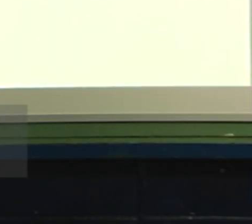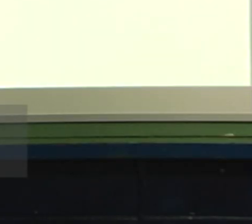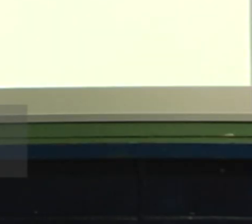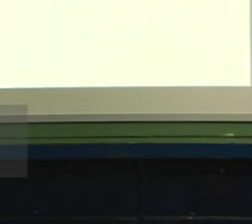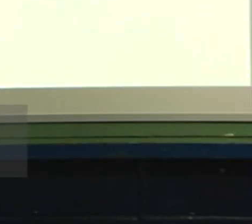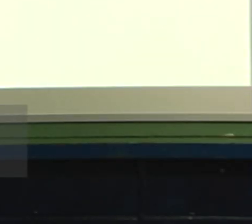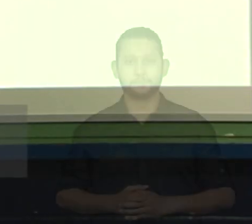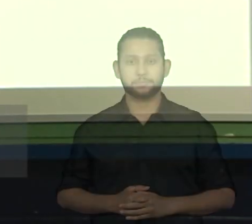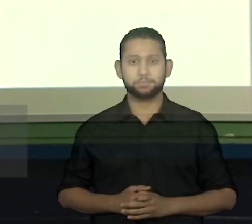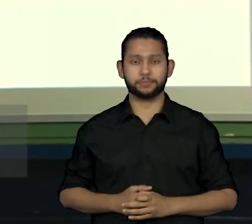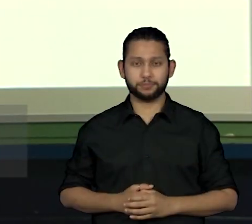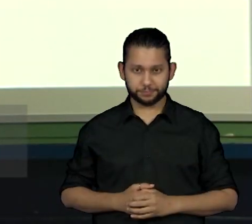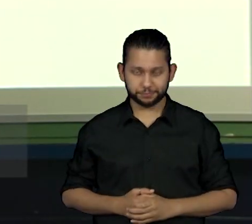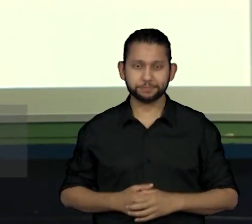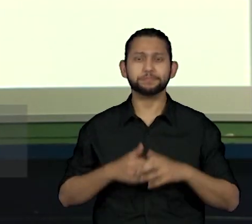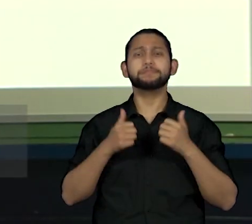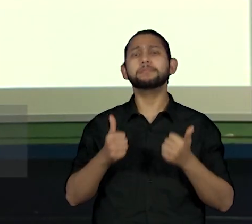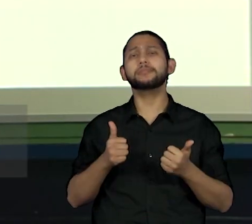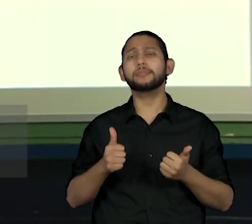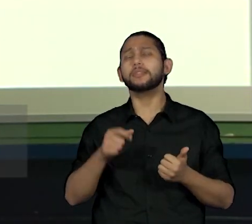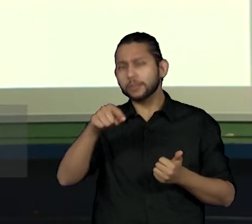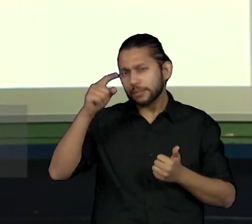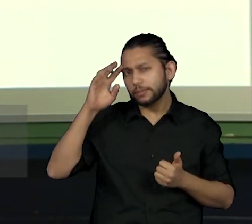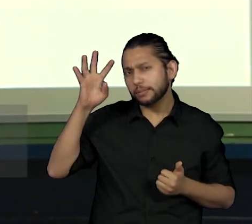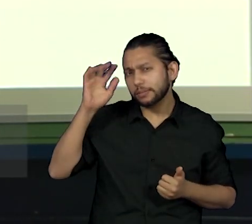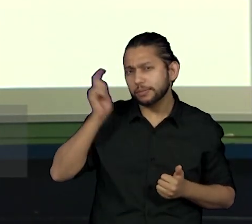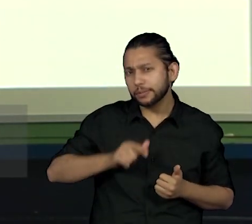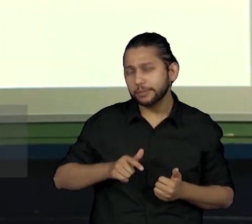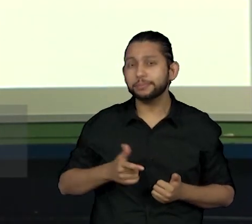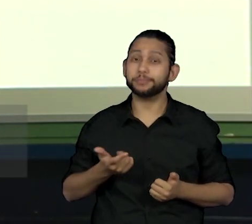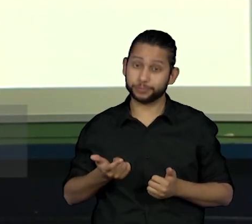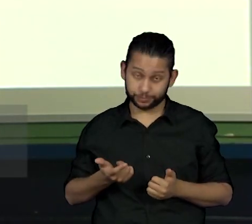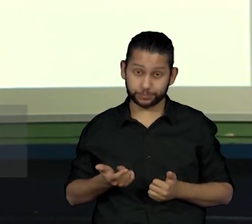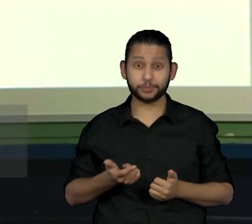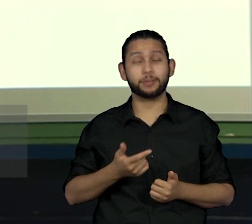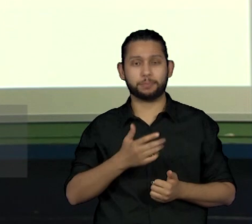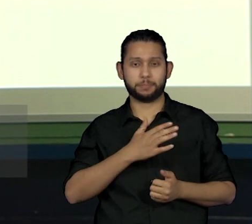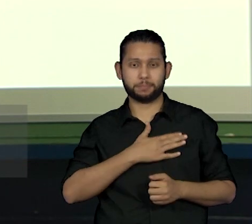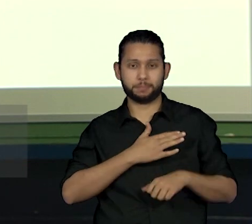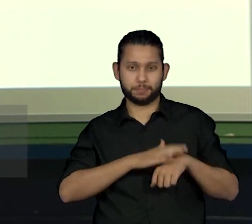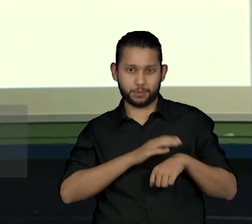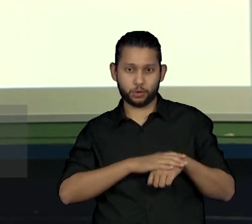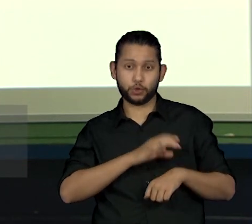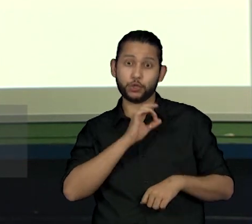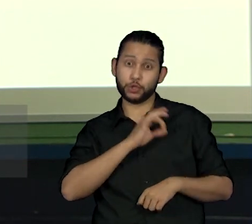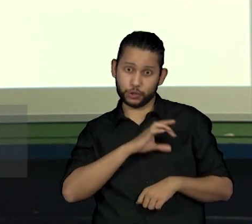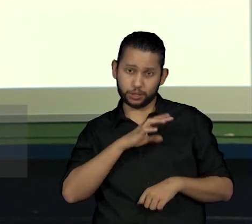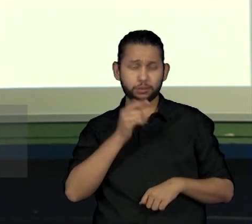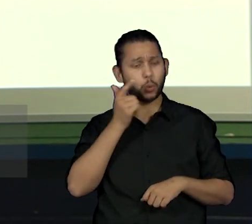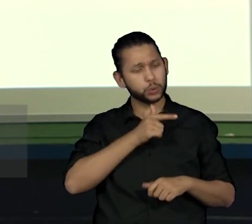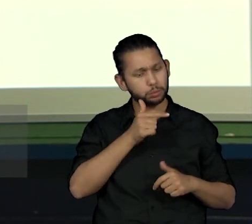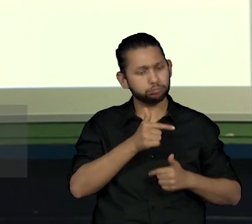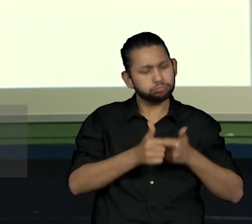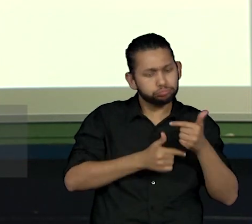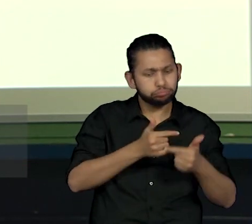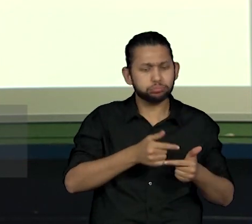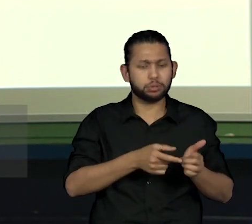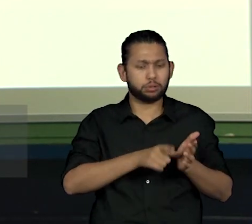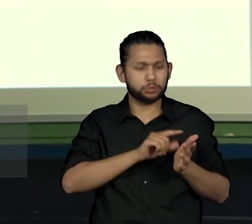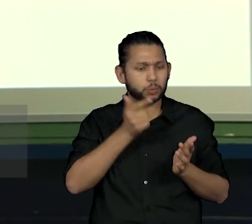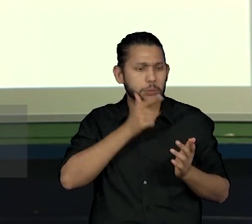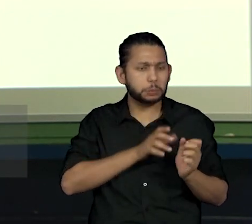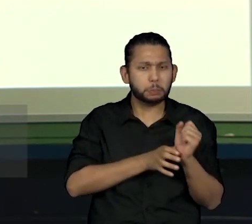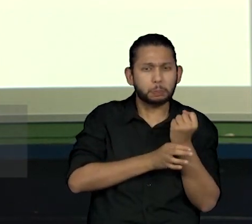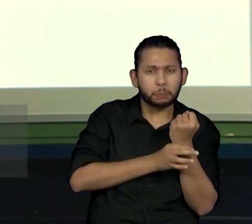estamos de volta. Quem respondeu aí que o Chile tem um melhor controle passivo, que ele sabe se preparar melhor